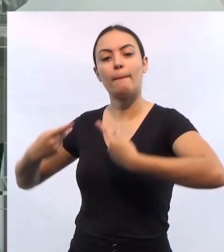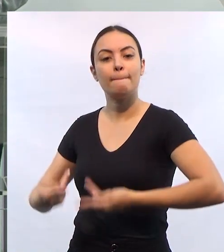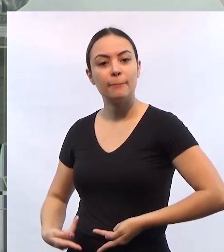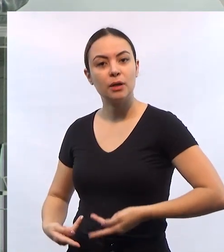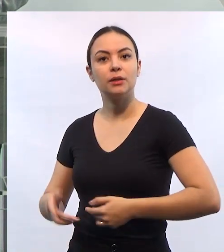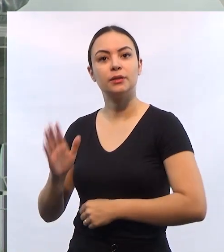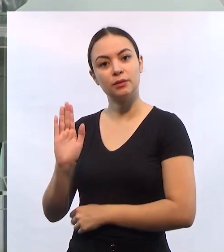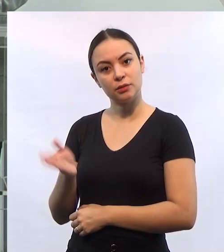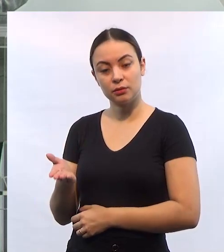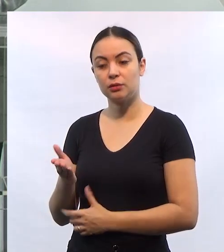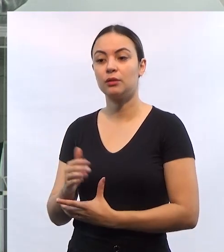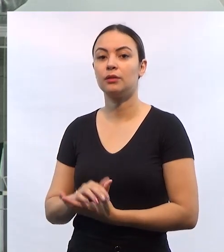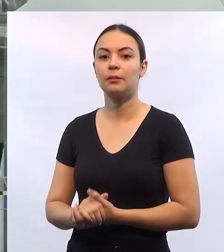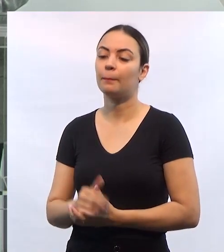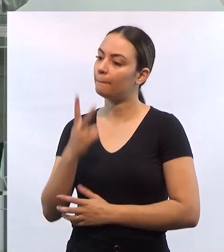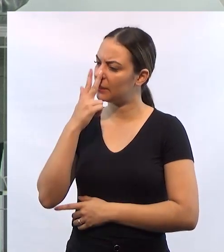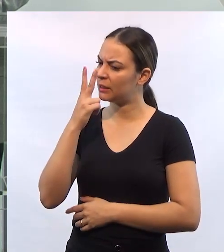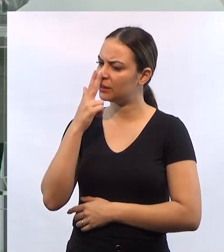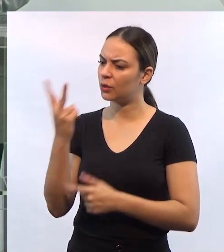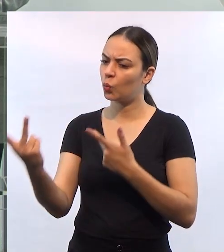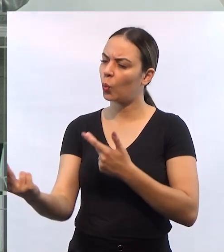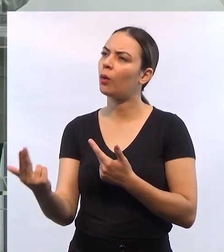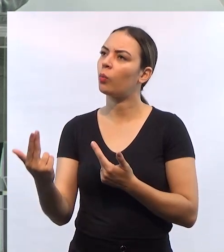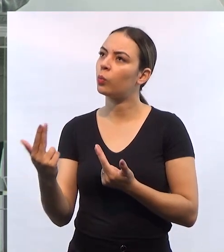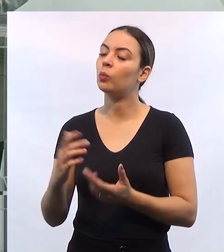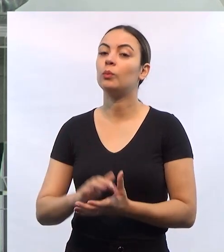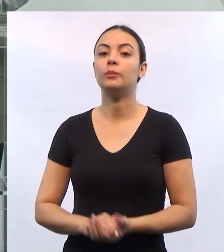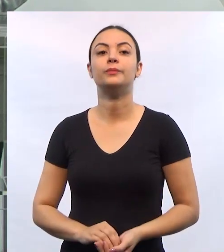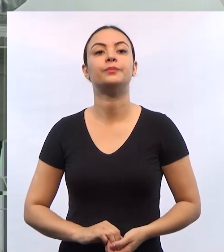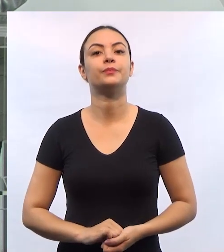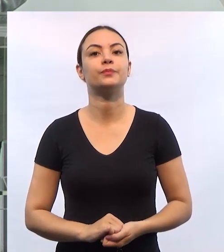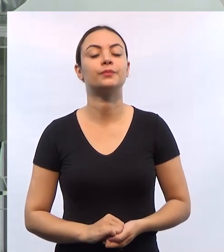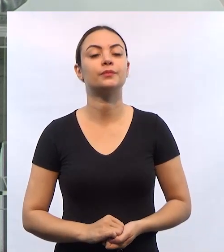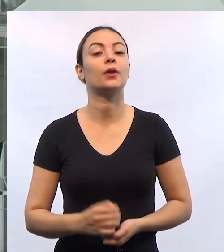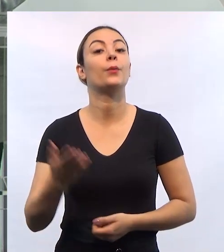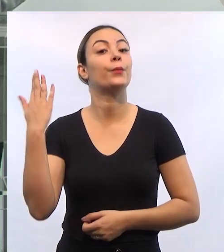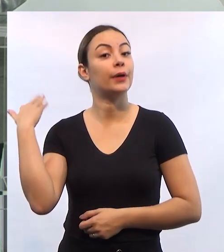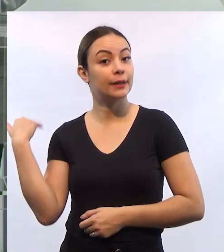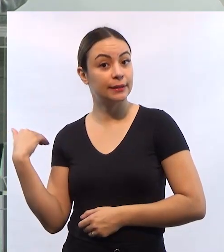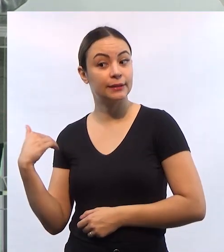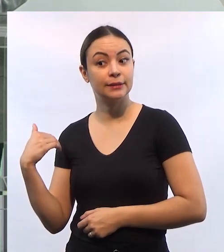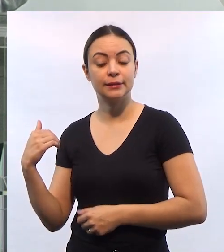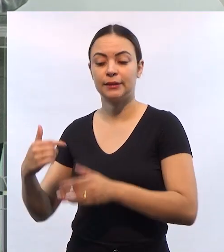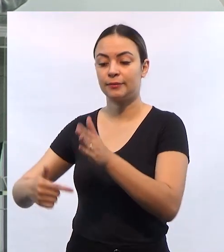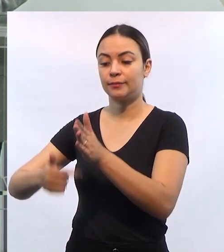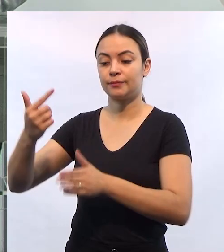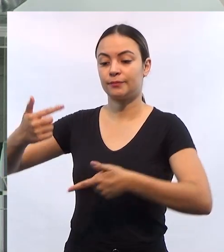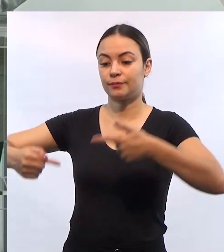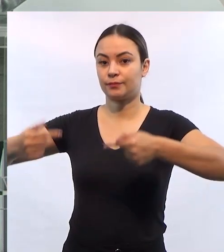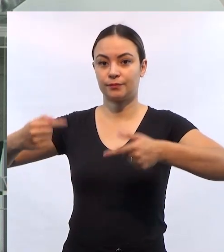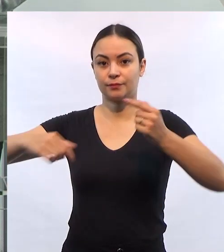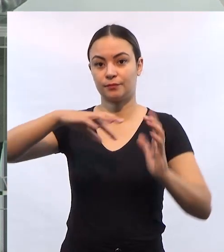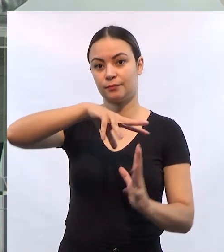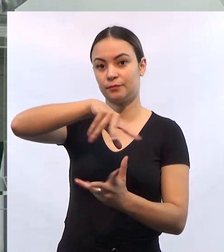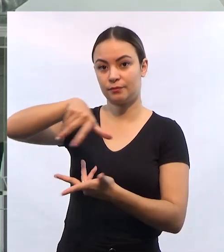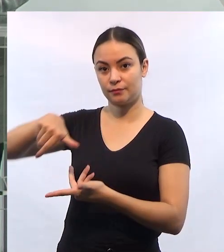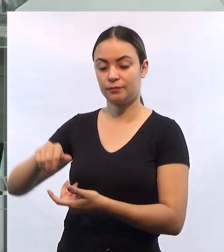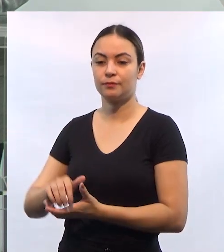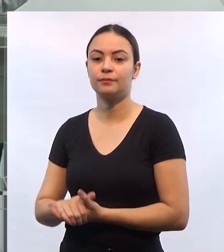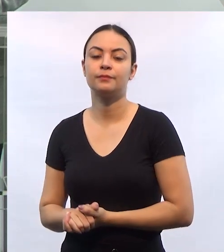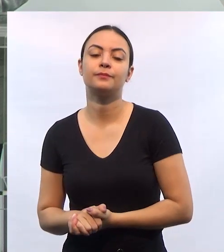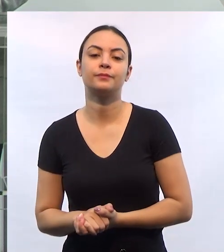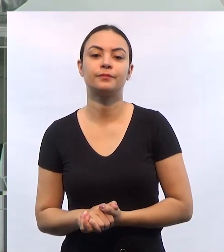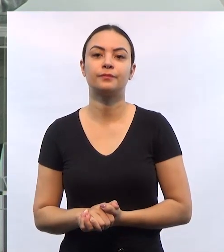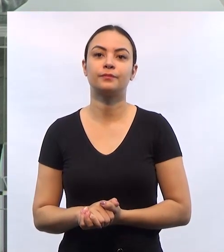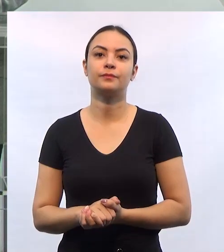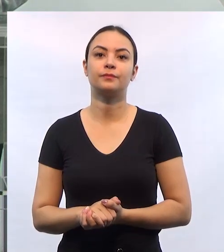humanas foi lá, ó, antes, tá, da Segunda Guerra Mundial, perdão, ali, ó, na primeira metade